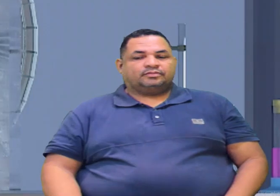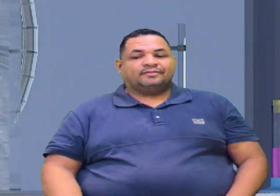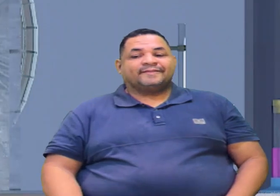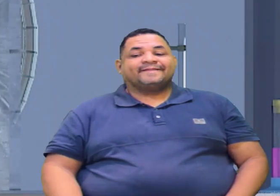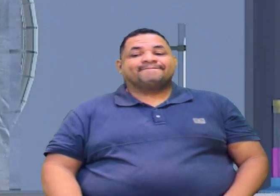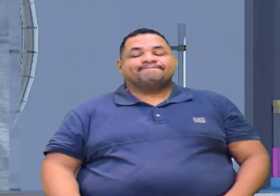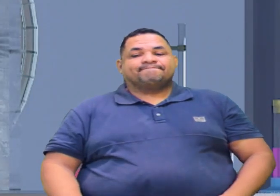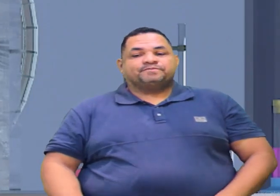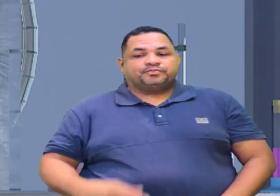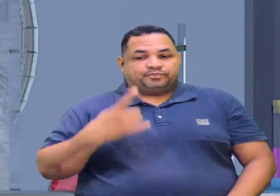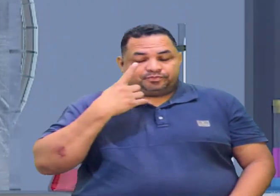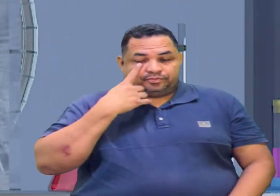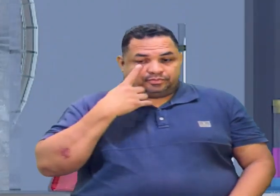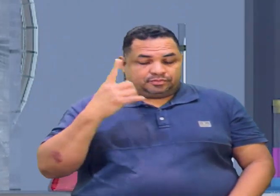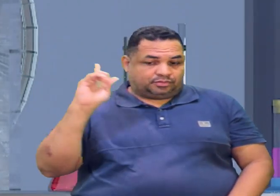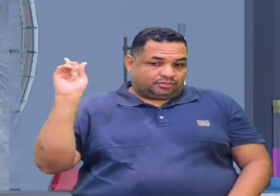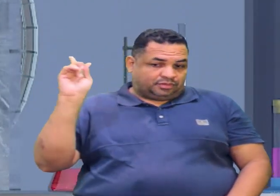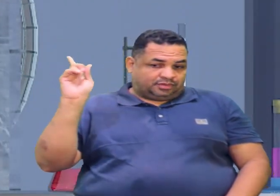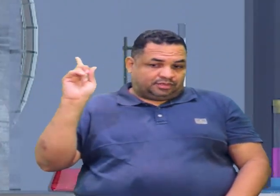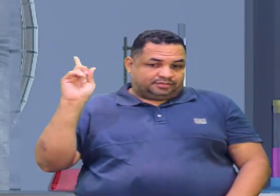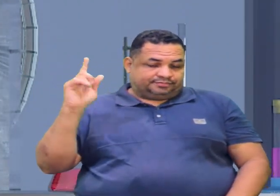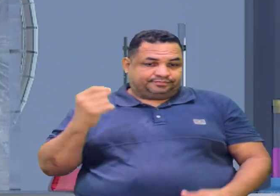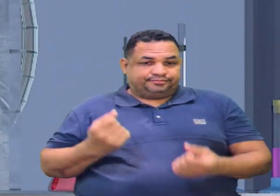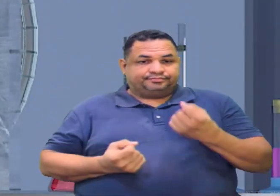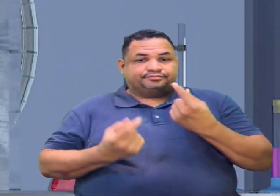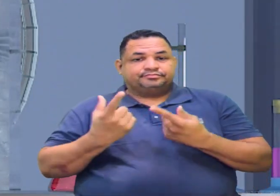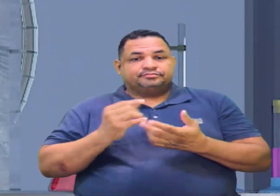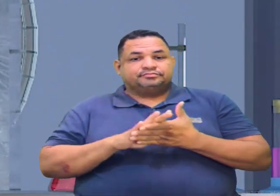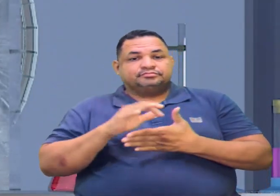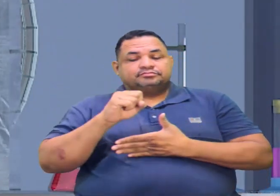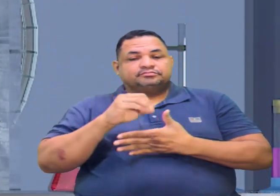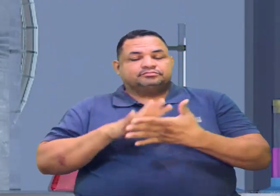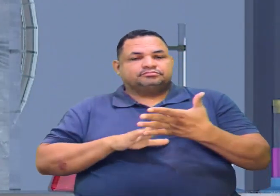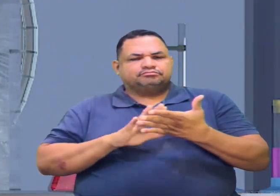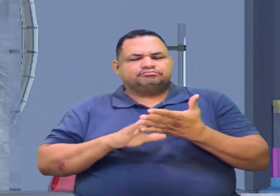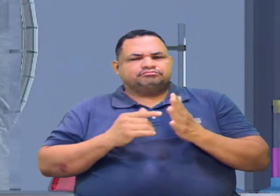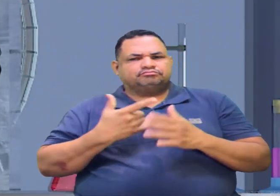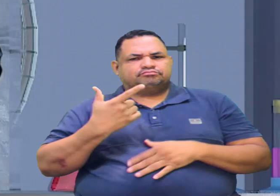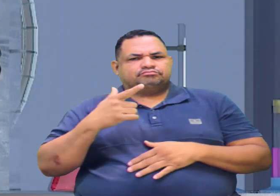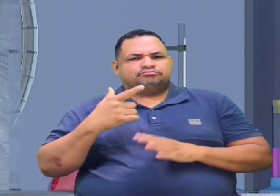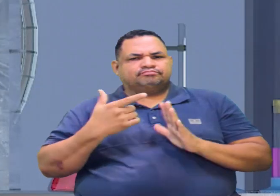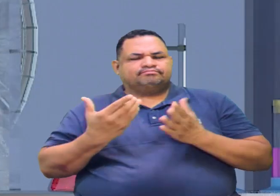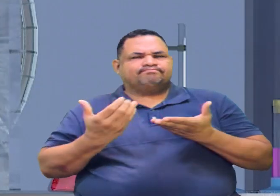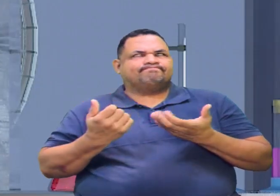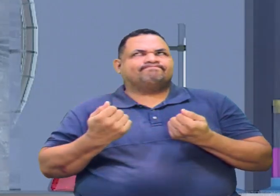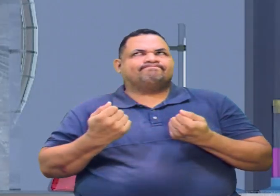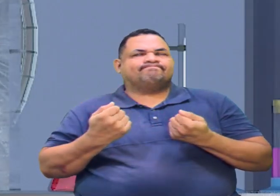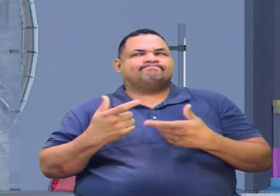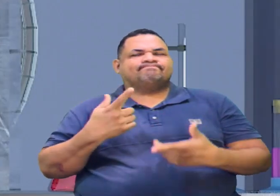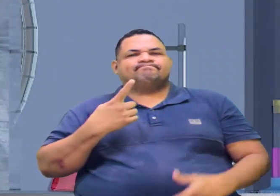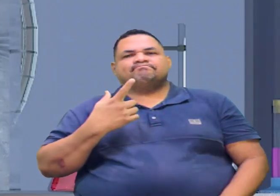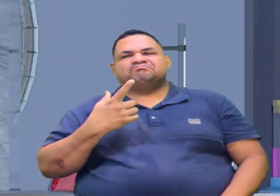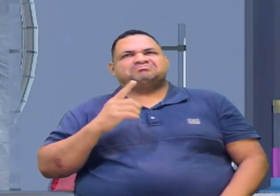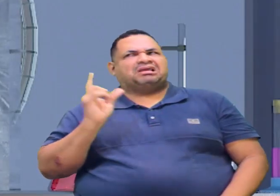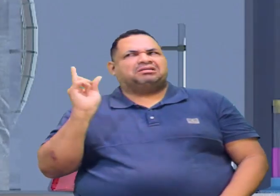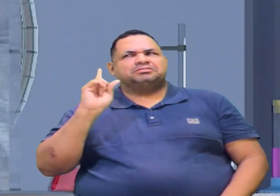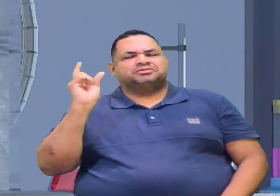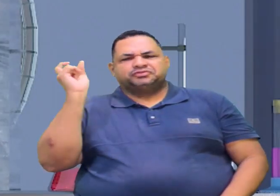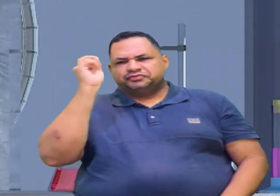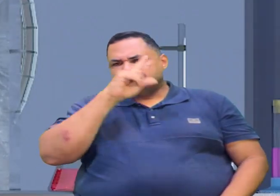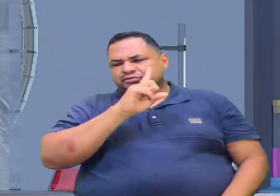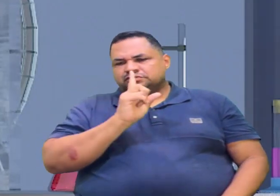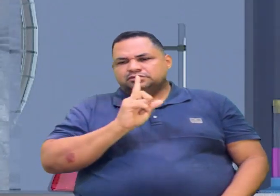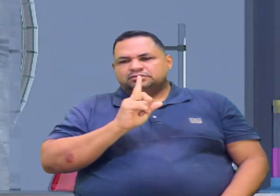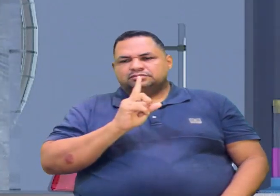Então, galerinha, vocês observaram que algumas das questões nem trouxe assim, como é que eu poderia dizer, nem são tão